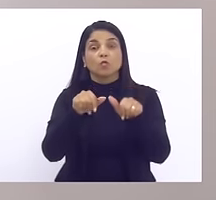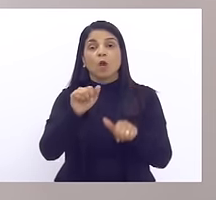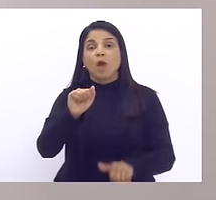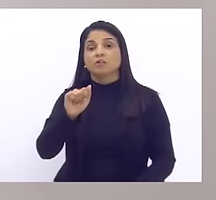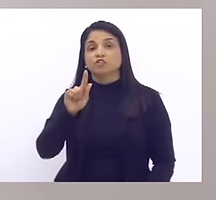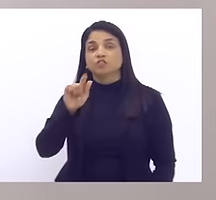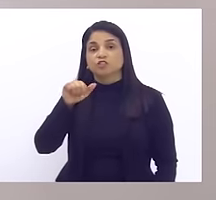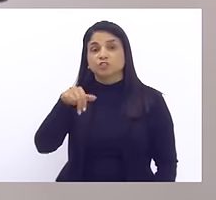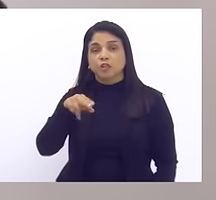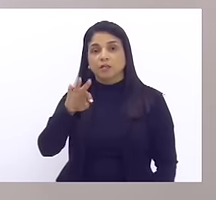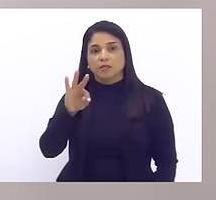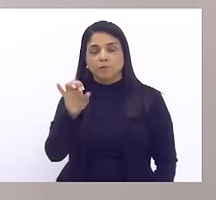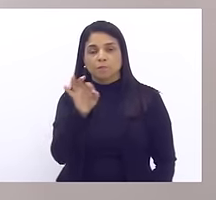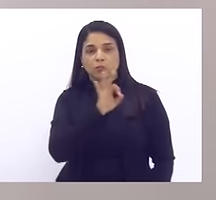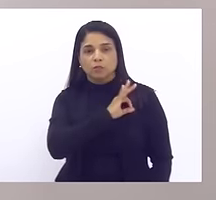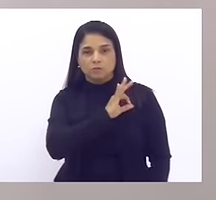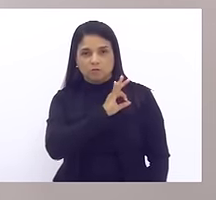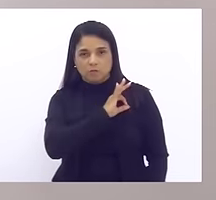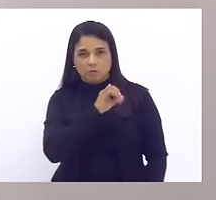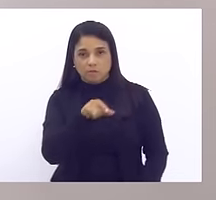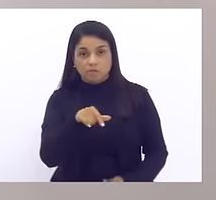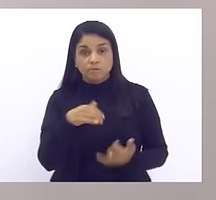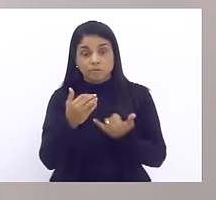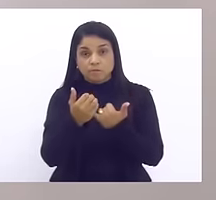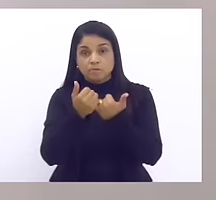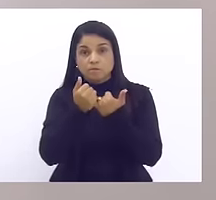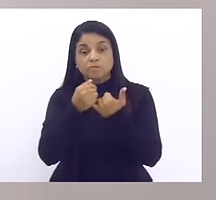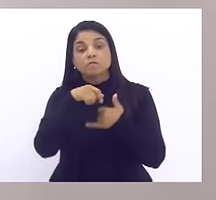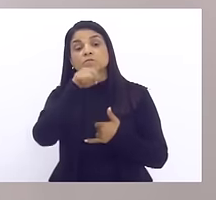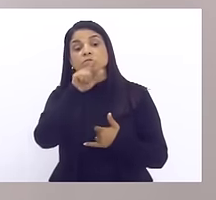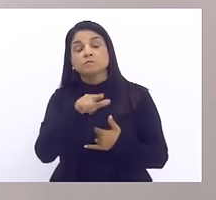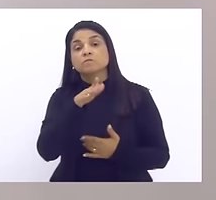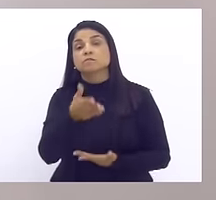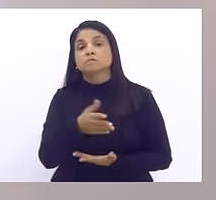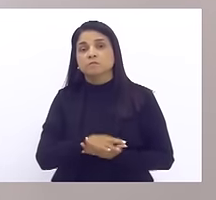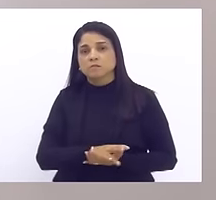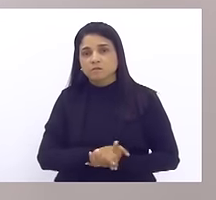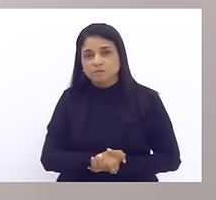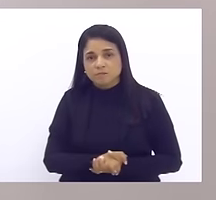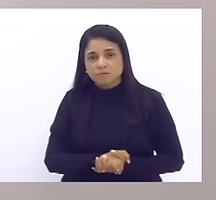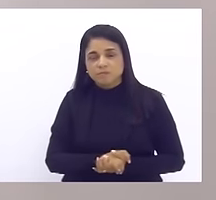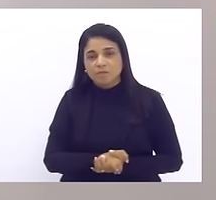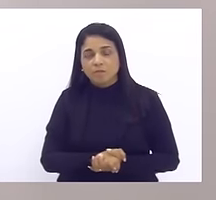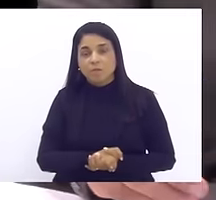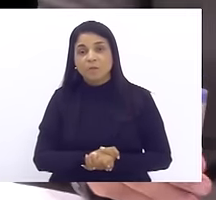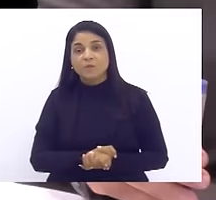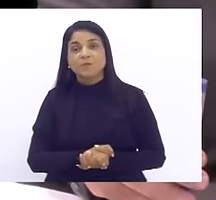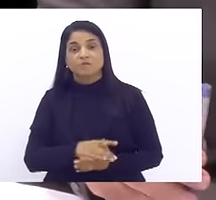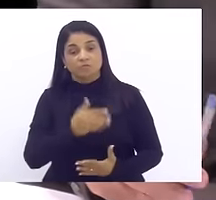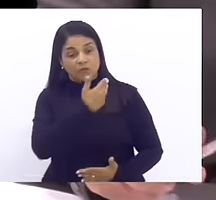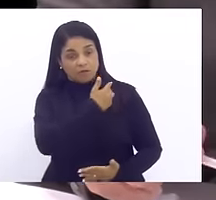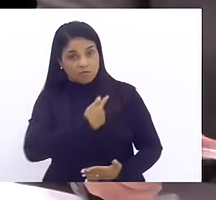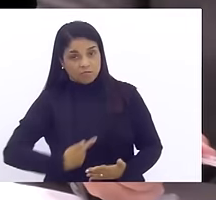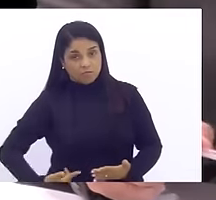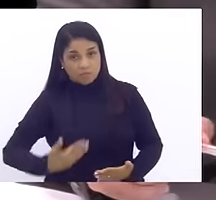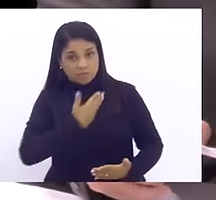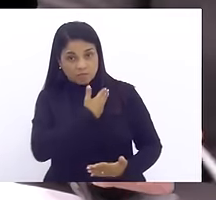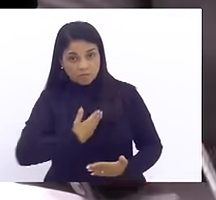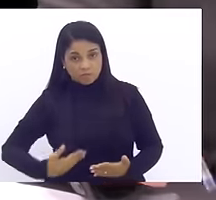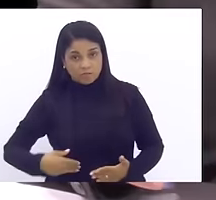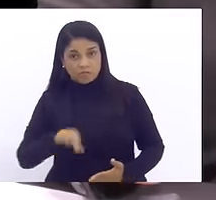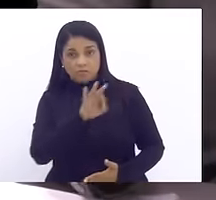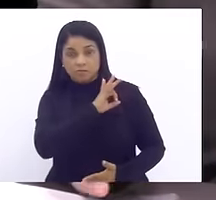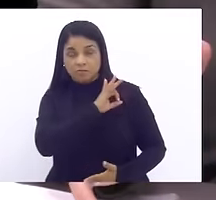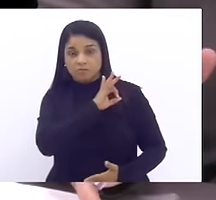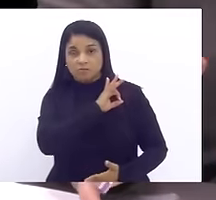mas proteção no patrimônio autoridade pública colocou acho que a senhora Acho que não foi